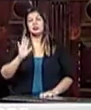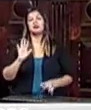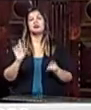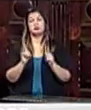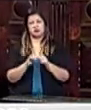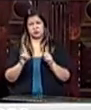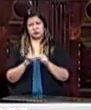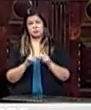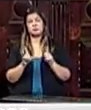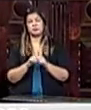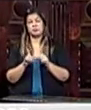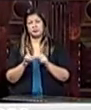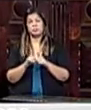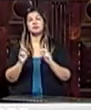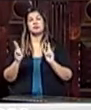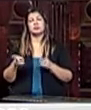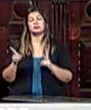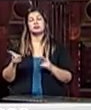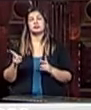ainda,